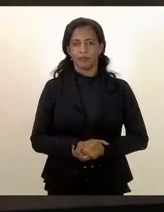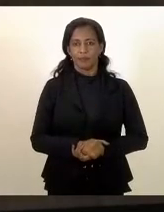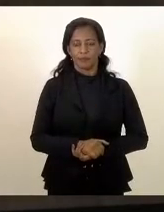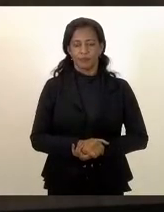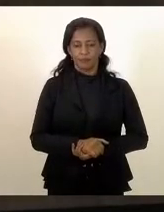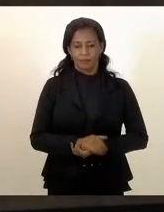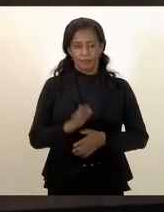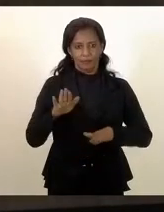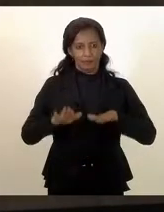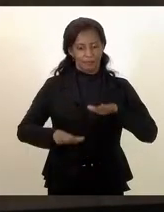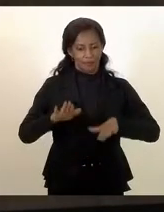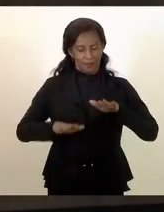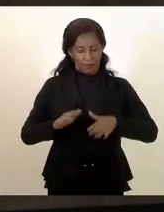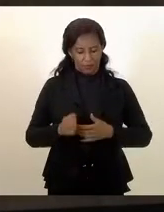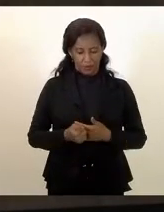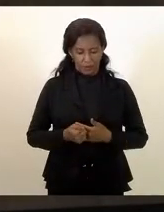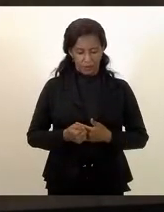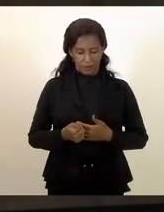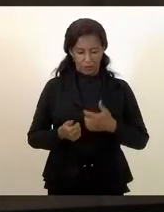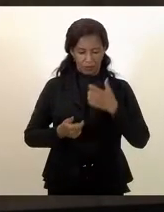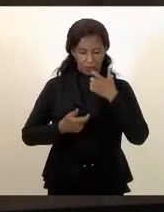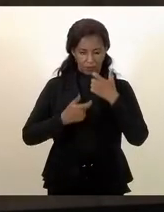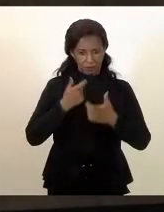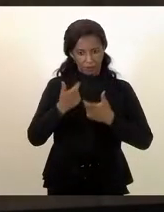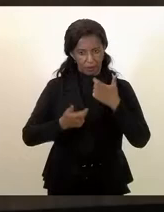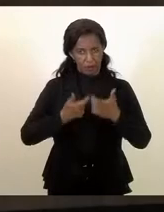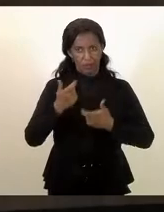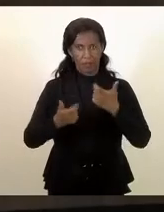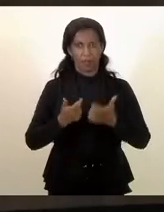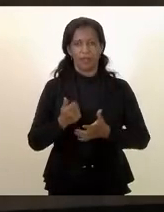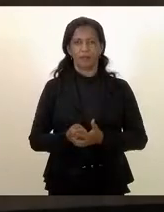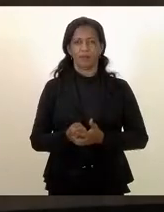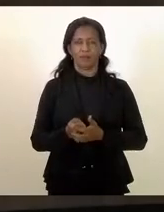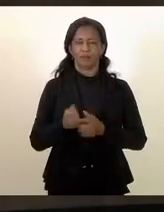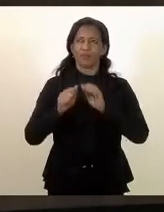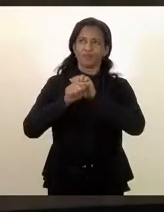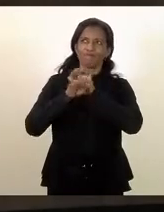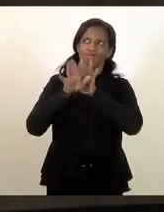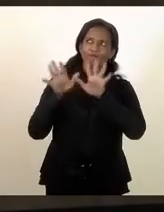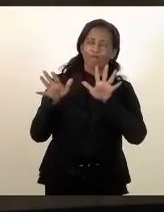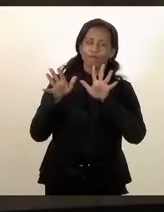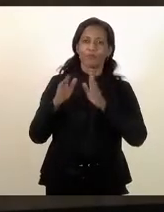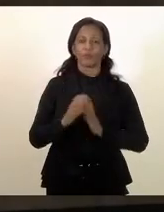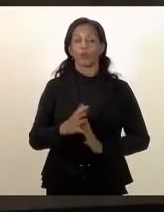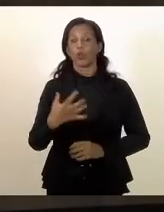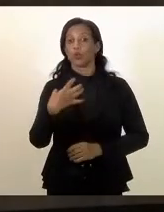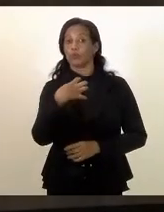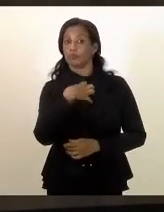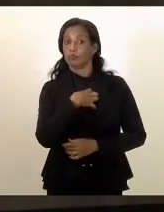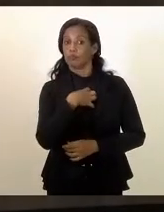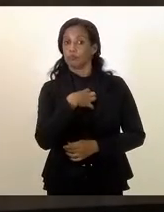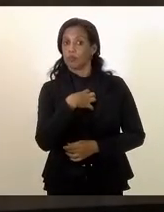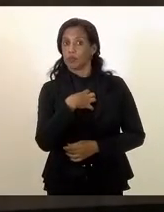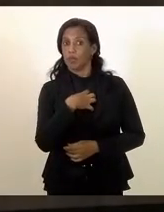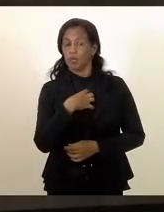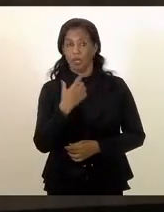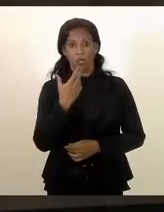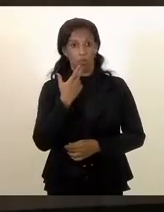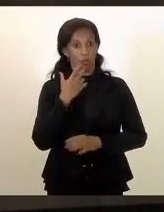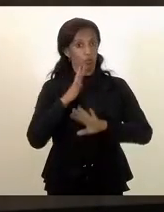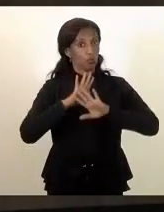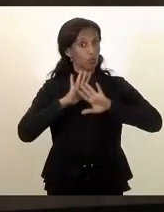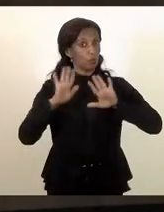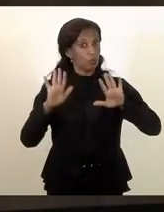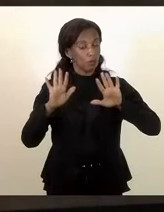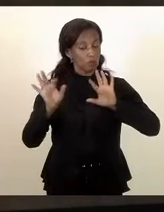talvez as minhas palavras deputado não tenham sido claras no sentido eu não estou aqui me colocando